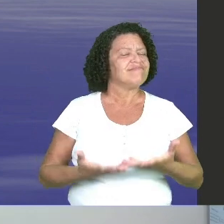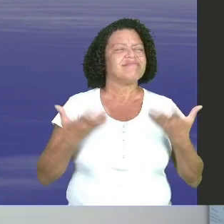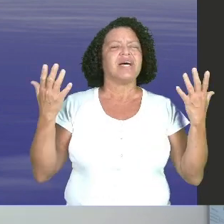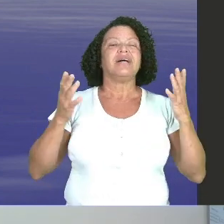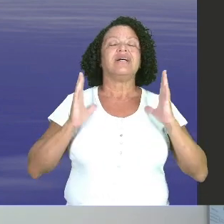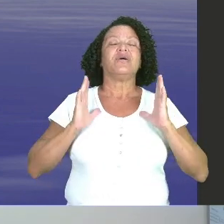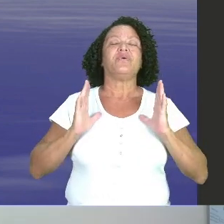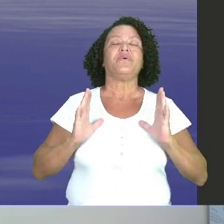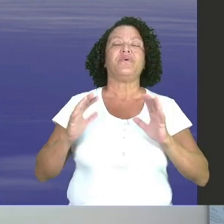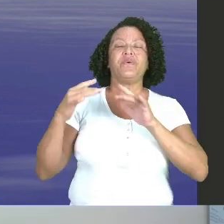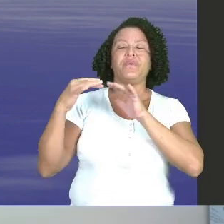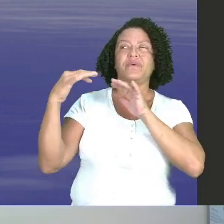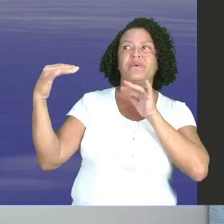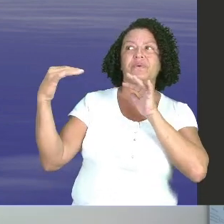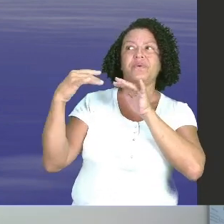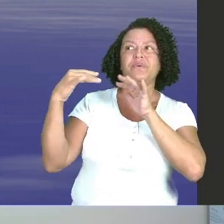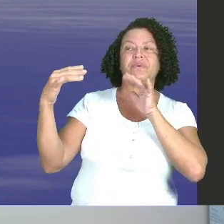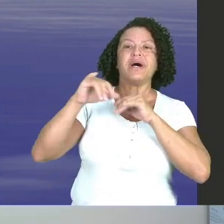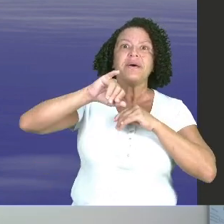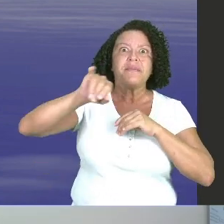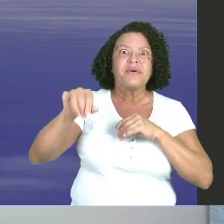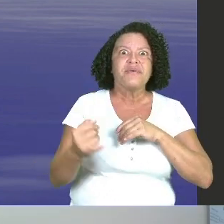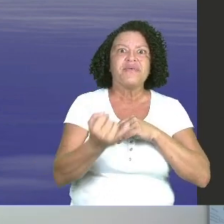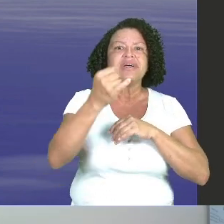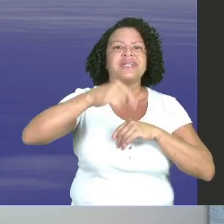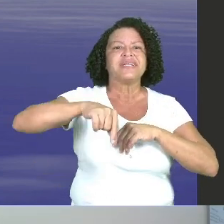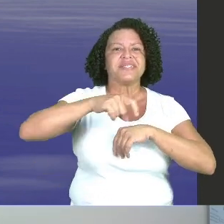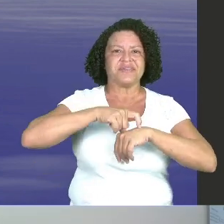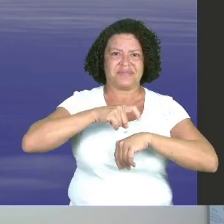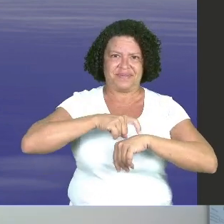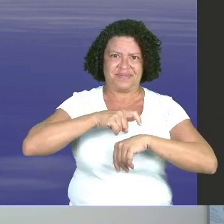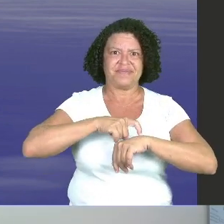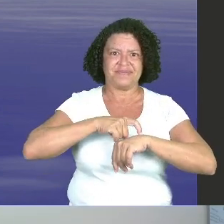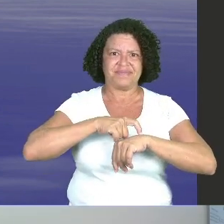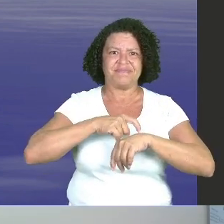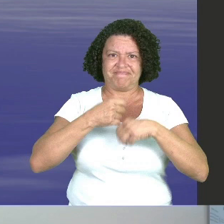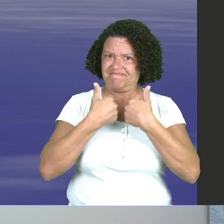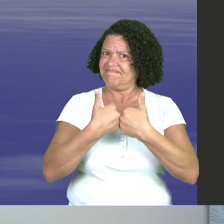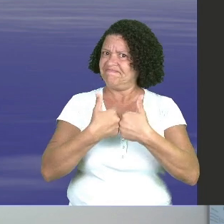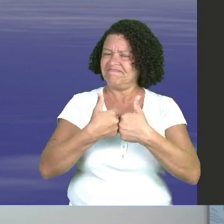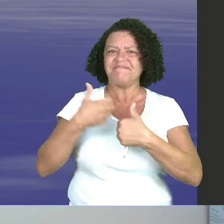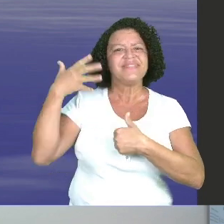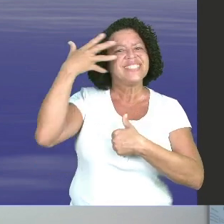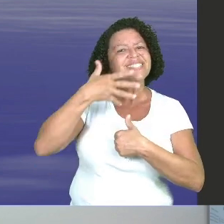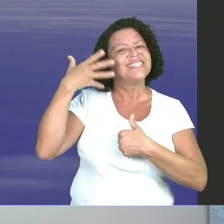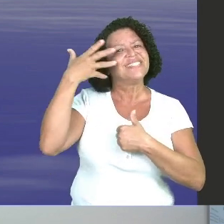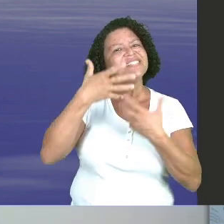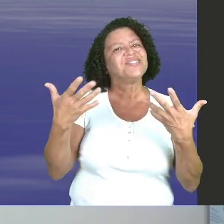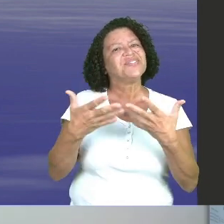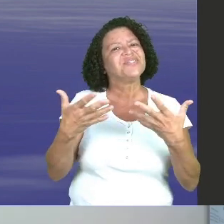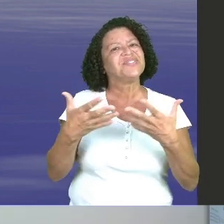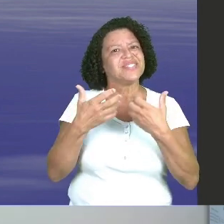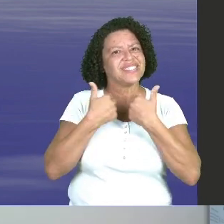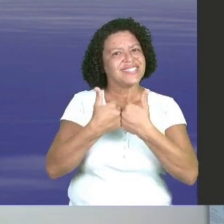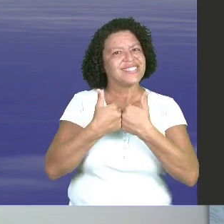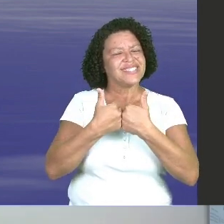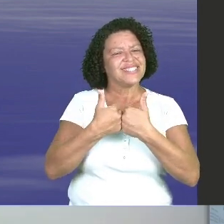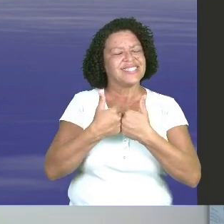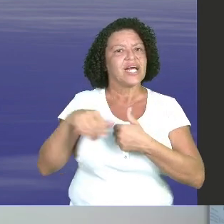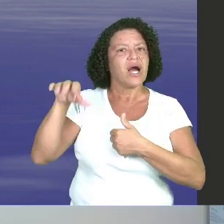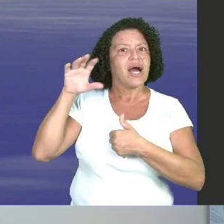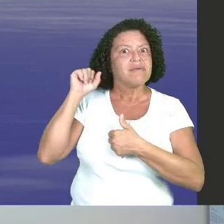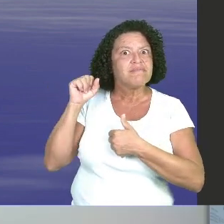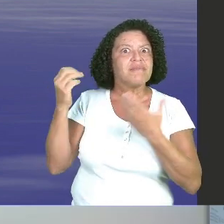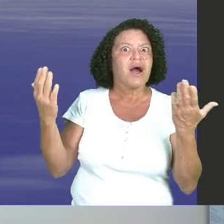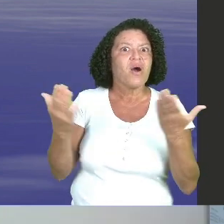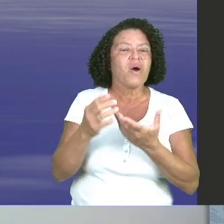e sintonizados para aproveitar muito bem a palestra da noite de hoje. Vamos escutar a prece de